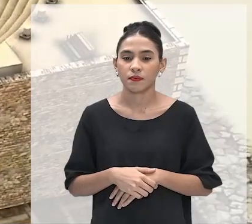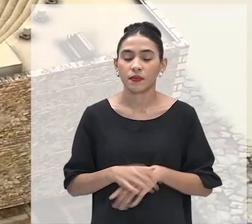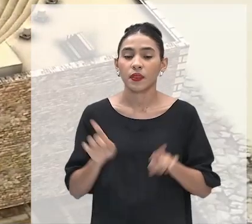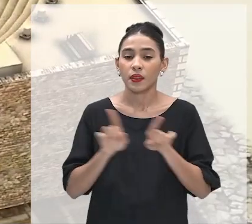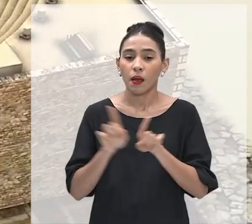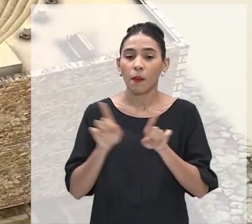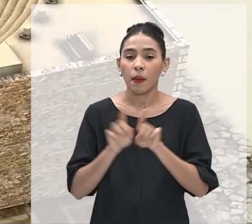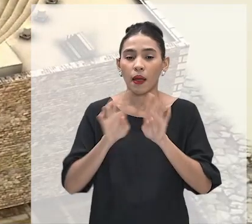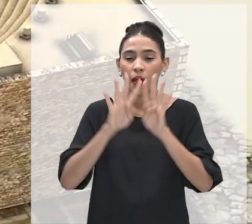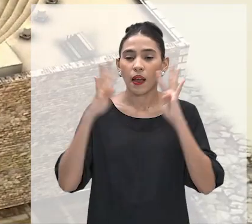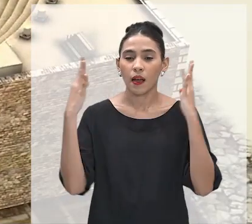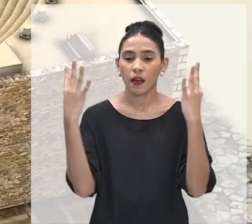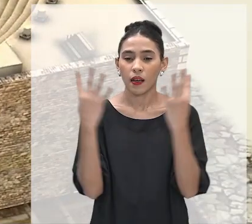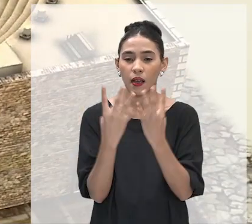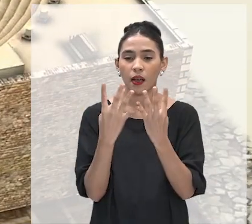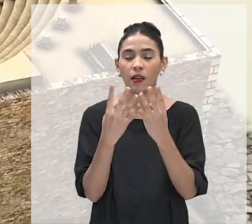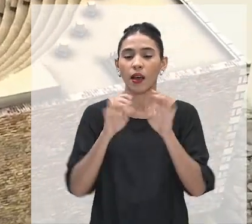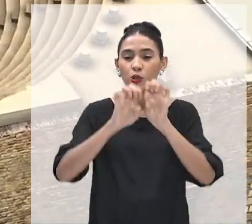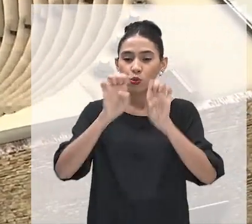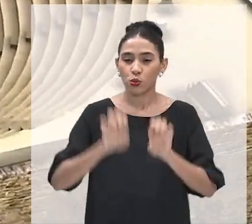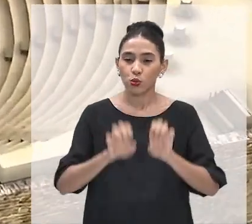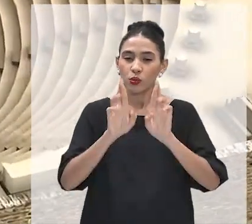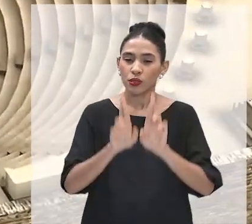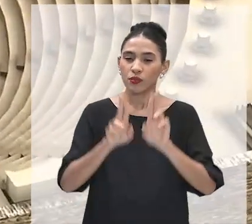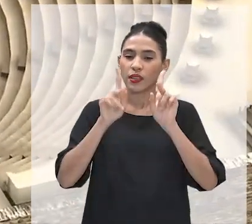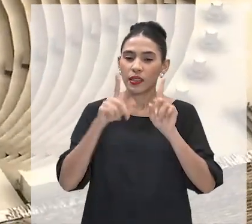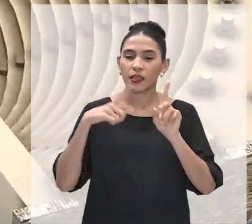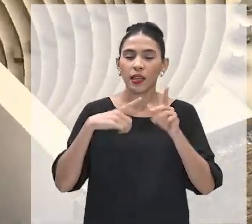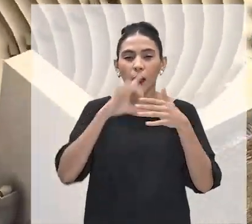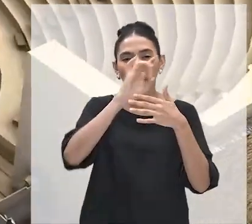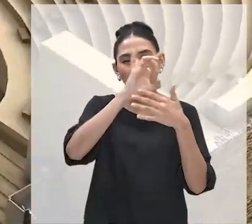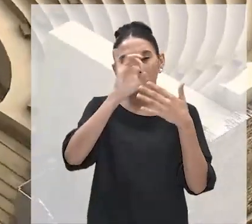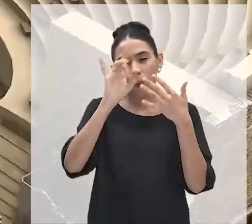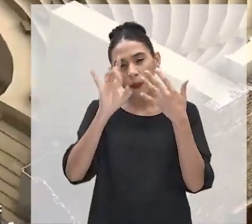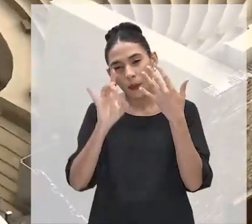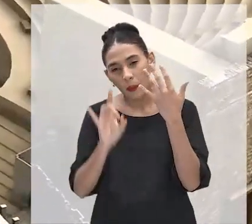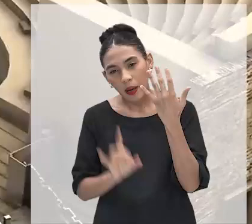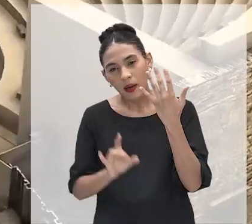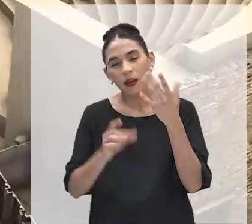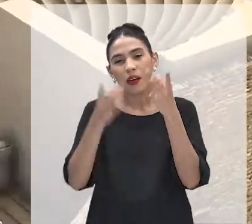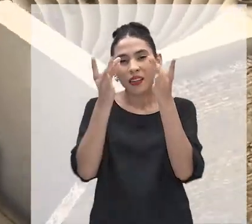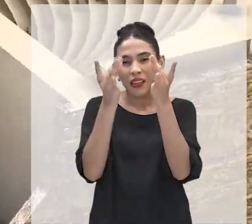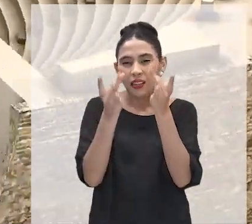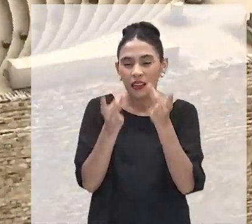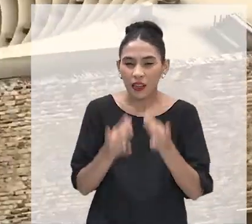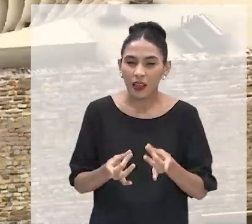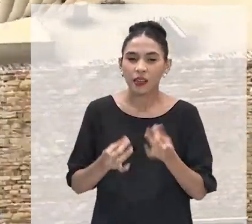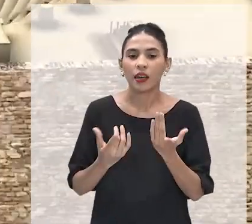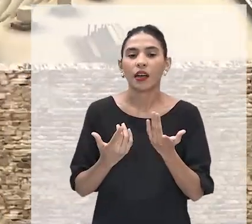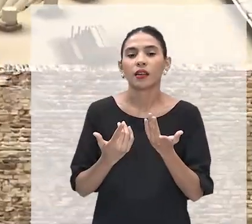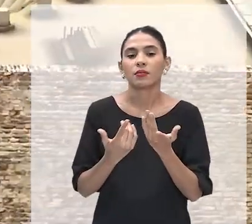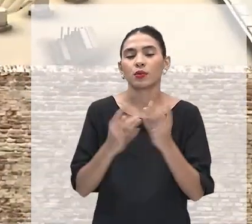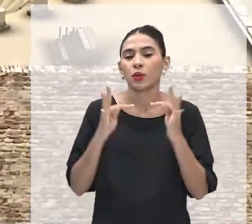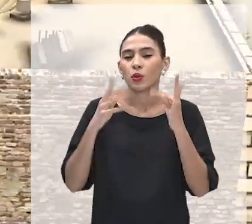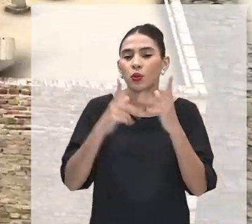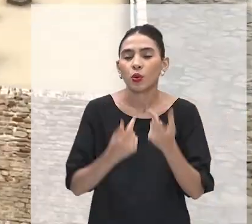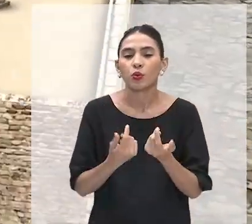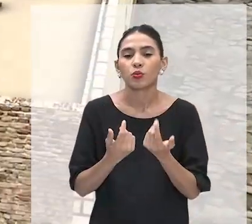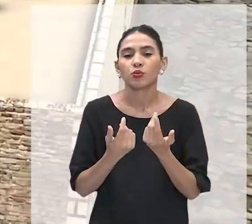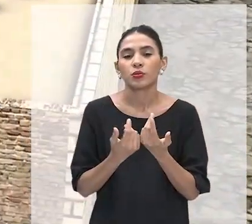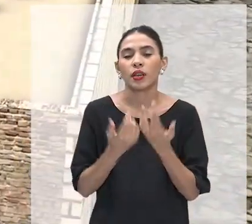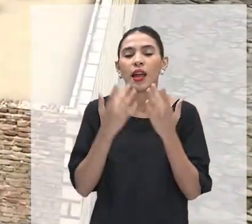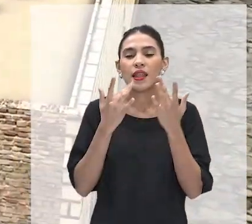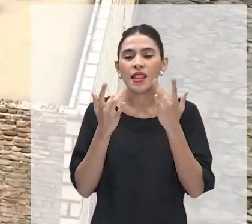já era trabalhada, tem todo o detalhe aonde os atores percorriam para chegar no